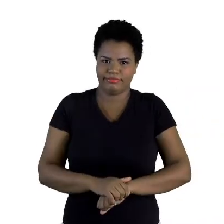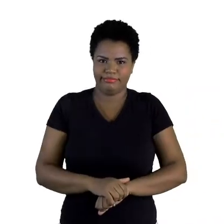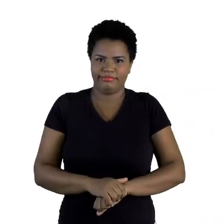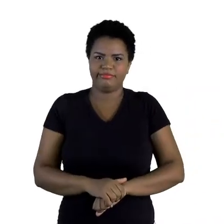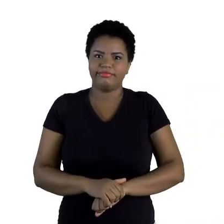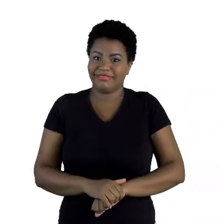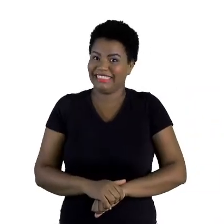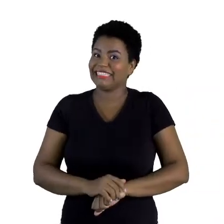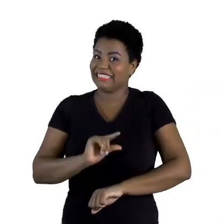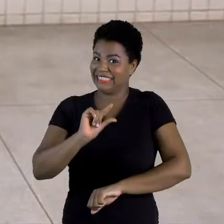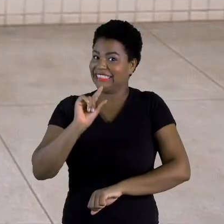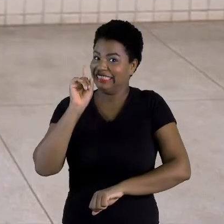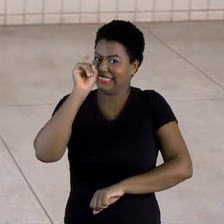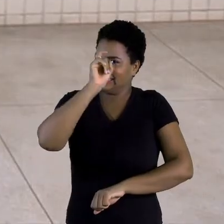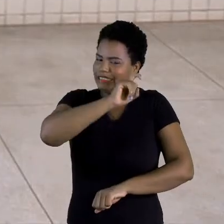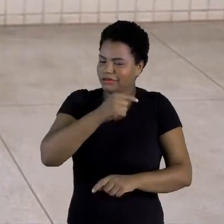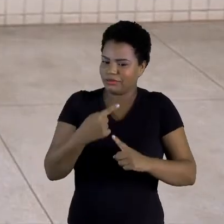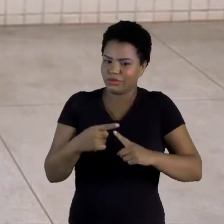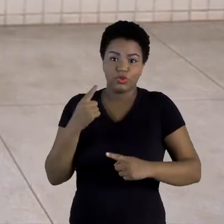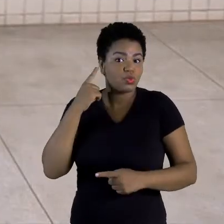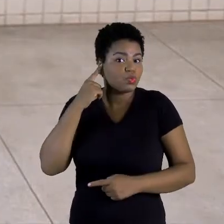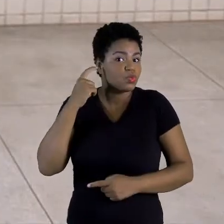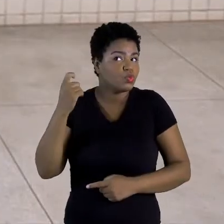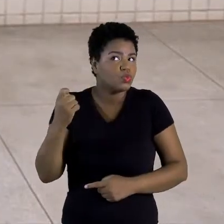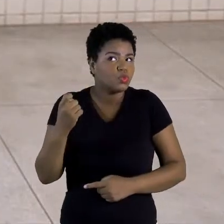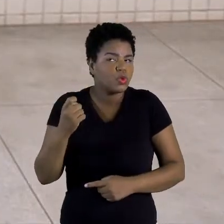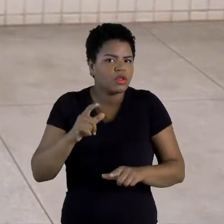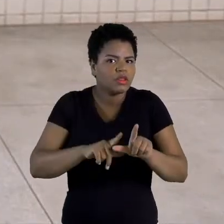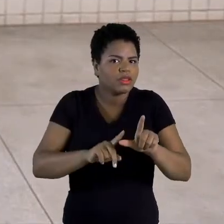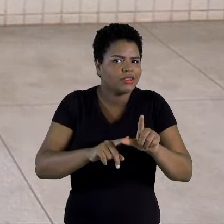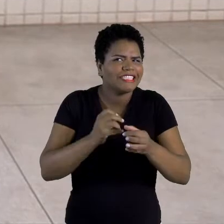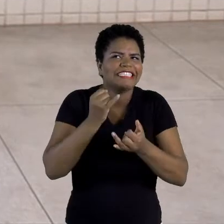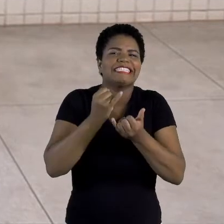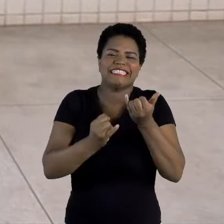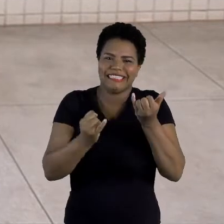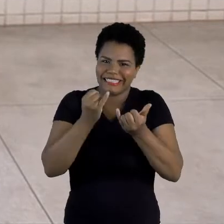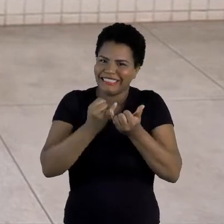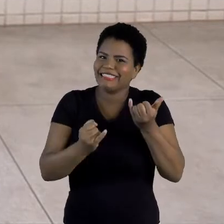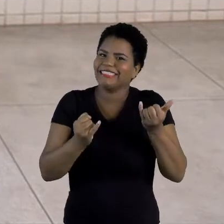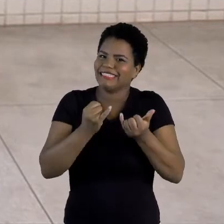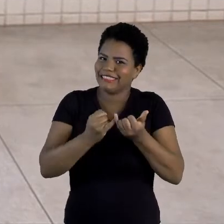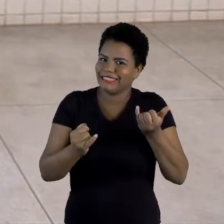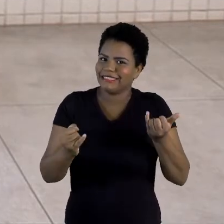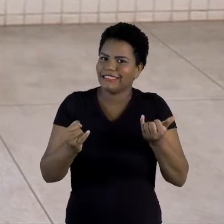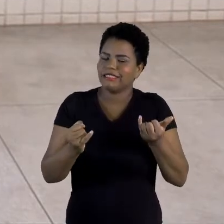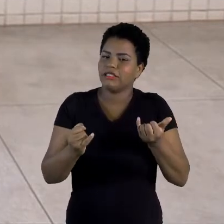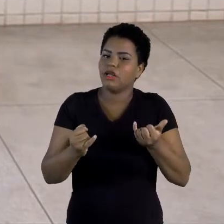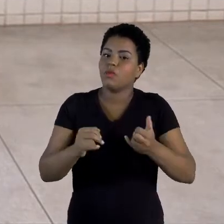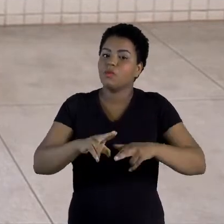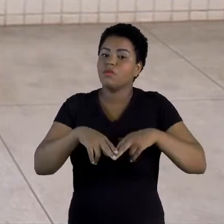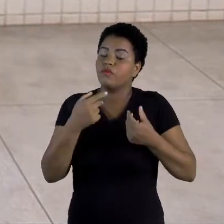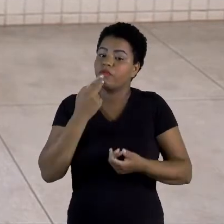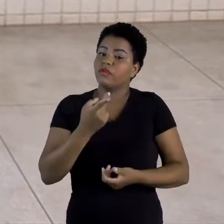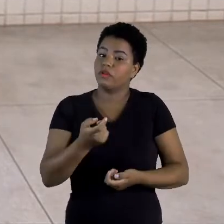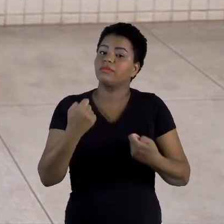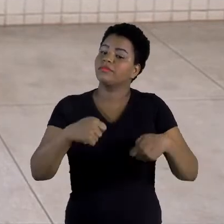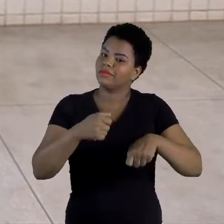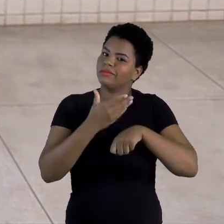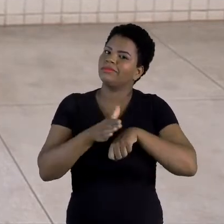pouco complicado, porque o som das duas letras é bem parecido. Por isso que eu falei que a gente precisa o quê?